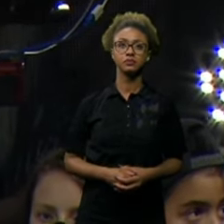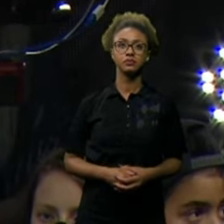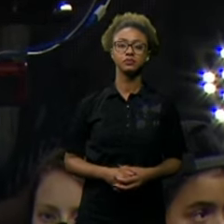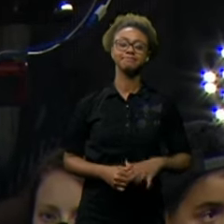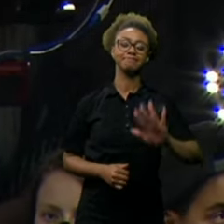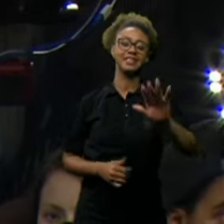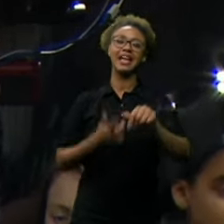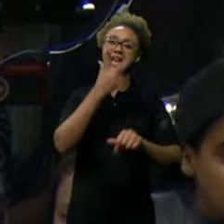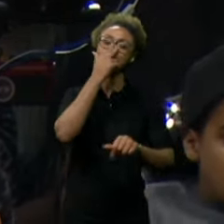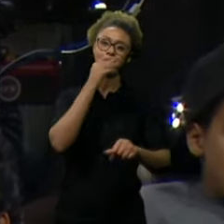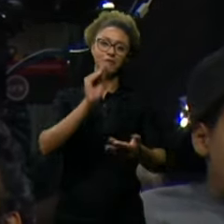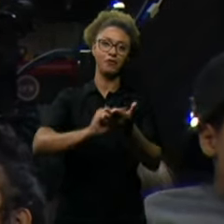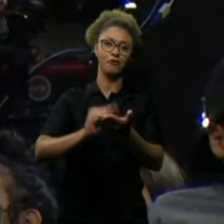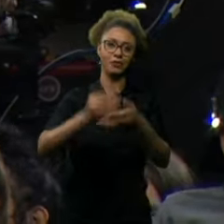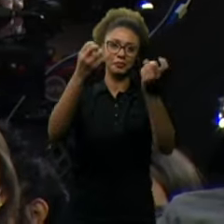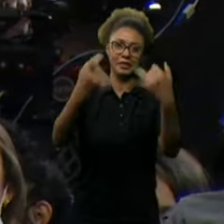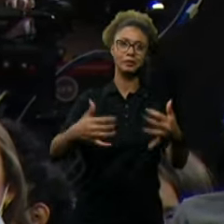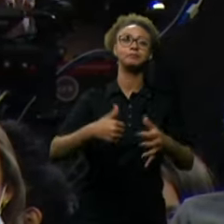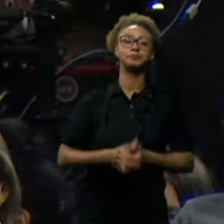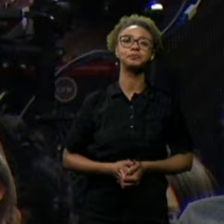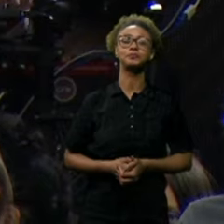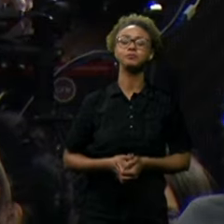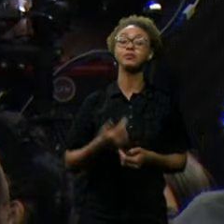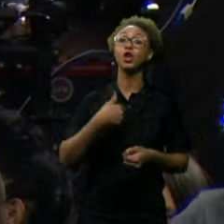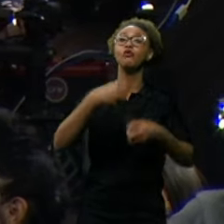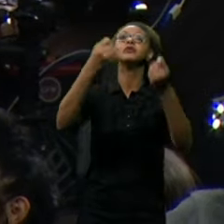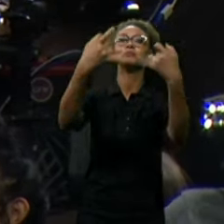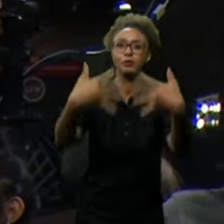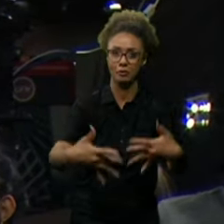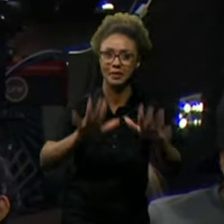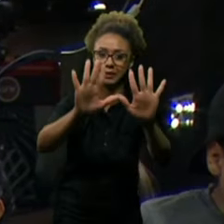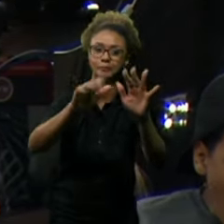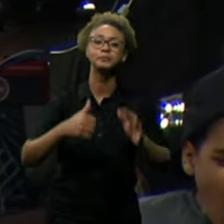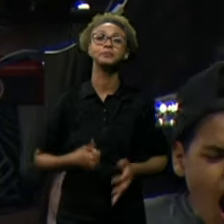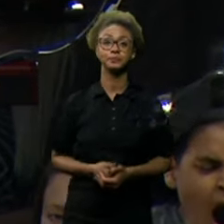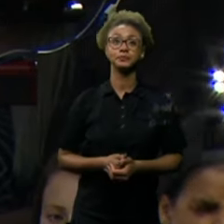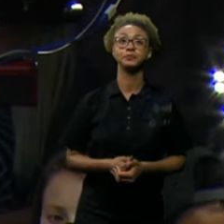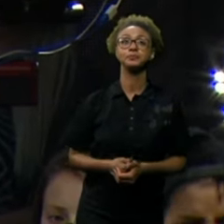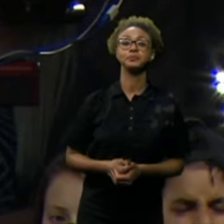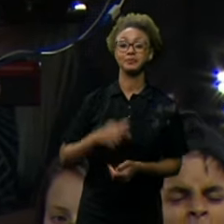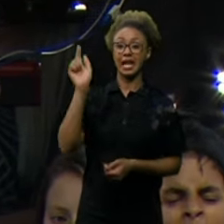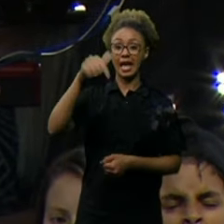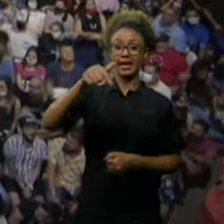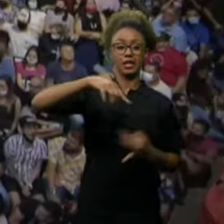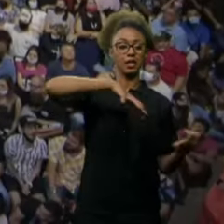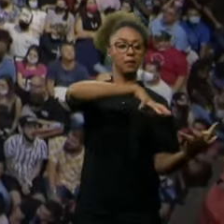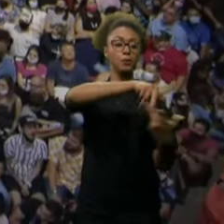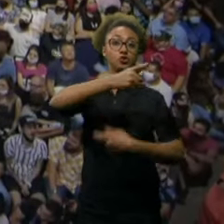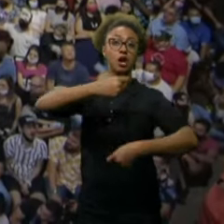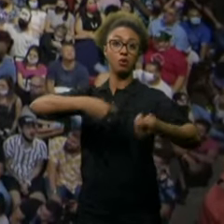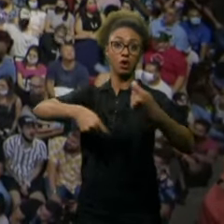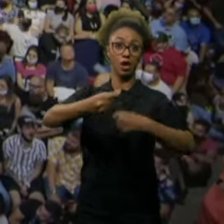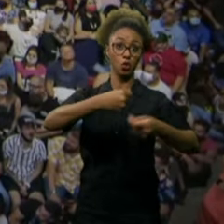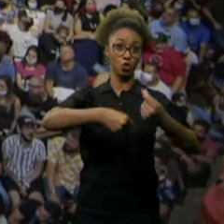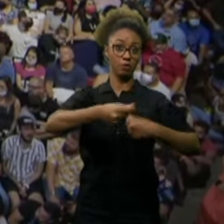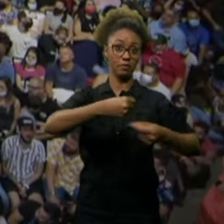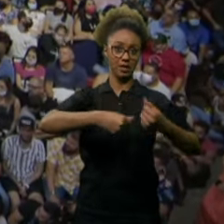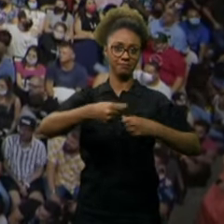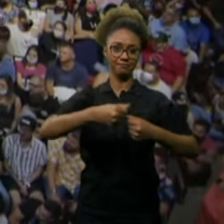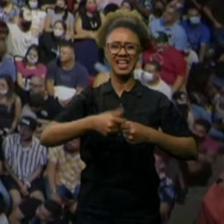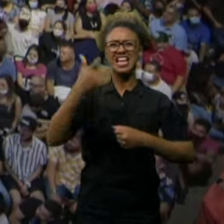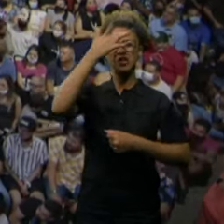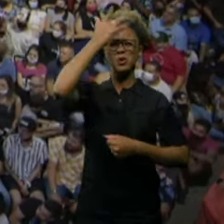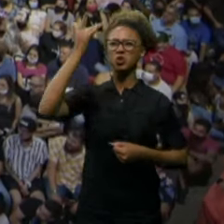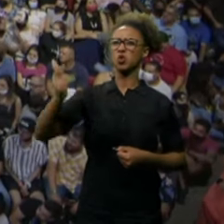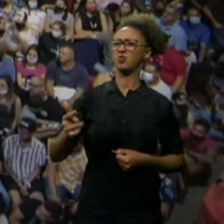Ah não você não eu tenho que te explicar isso aqui gente aí com dormia Mundial os